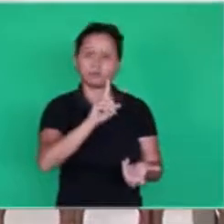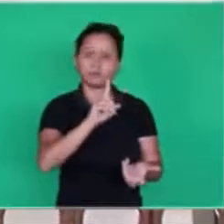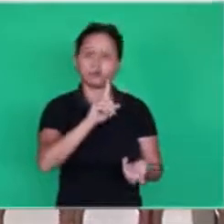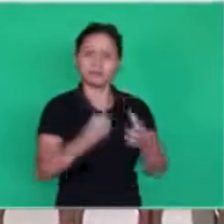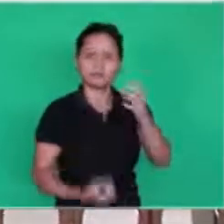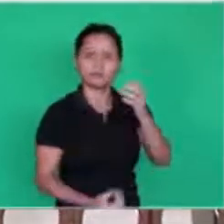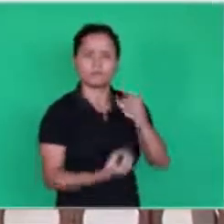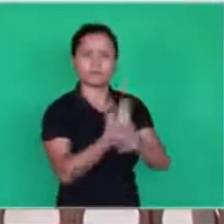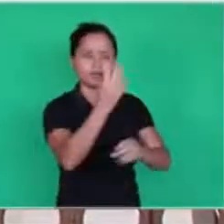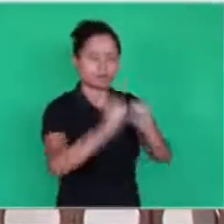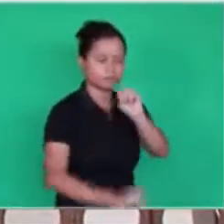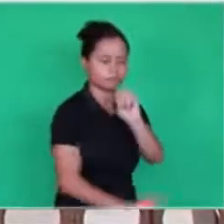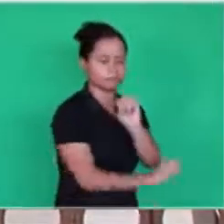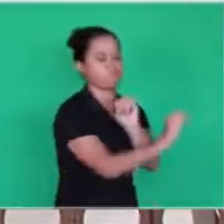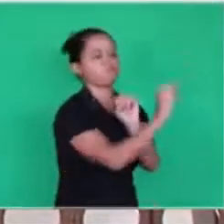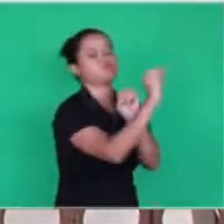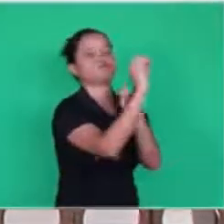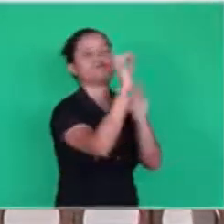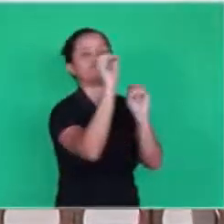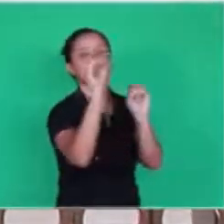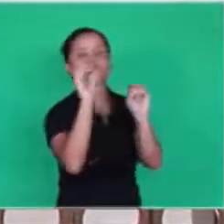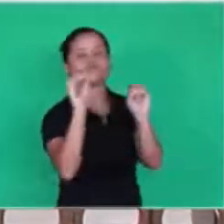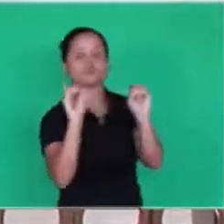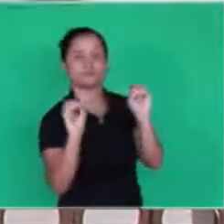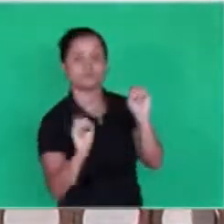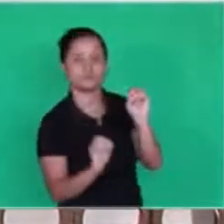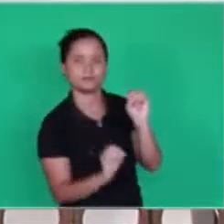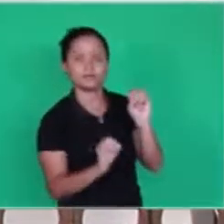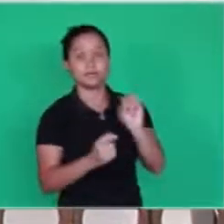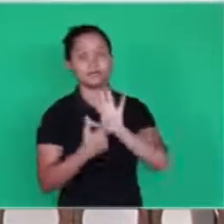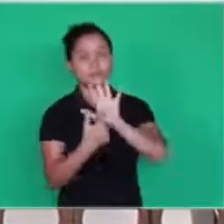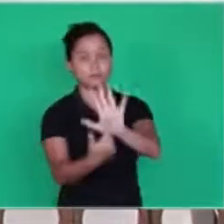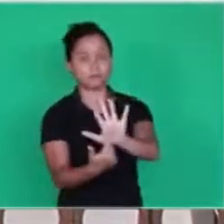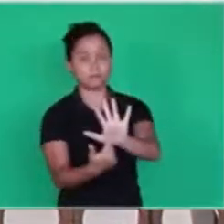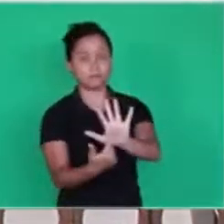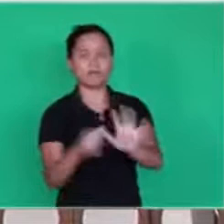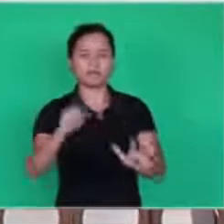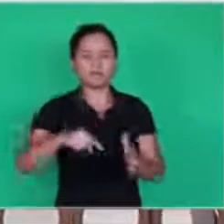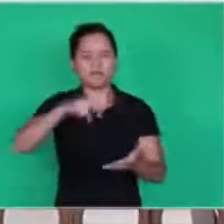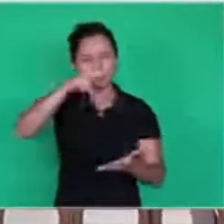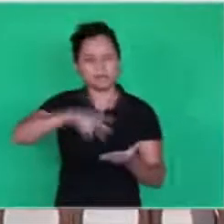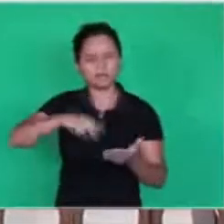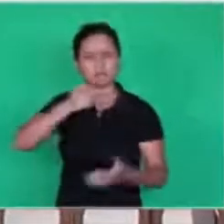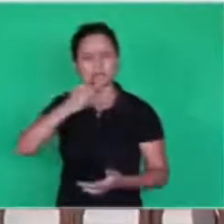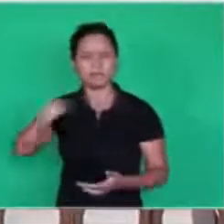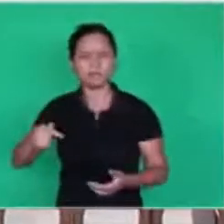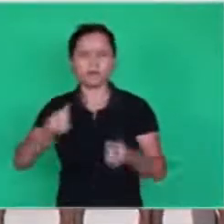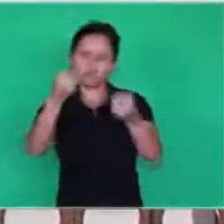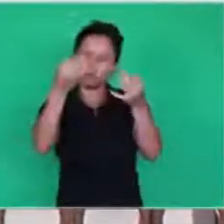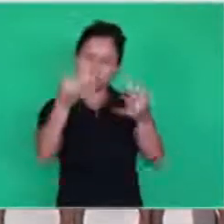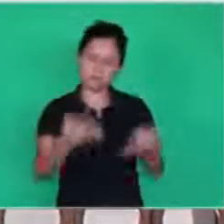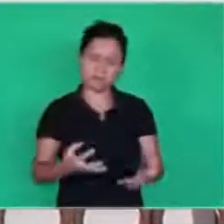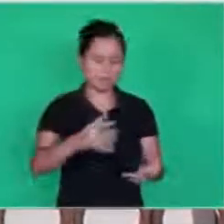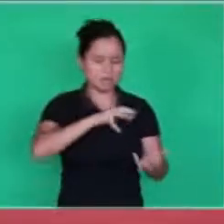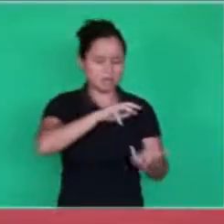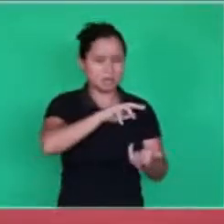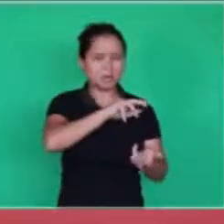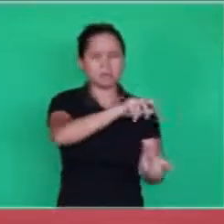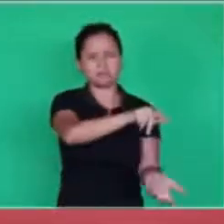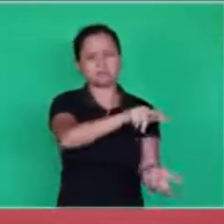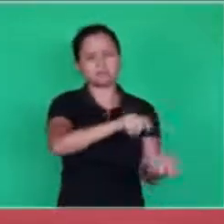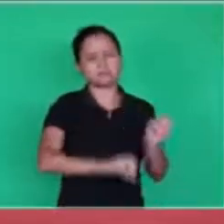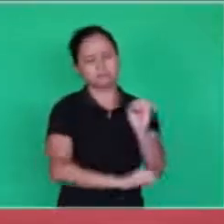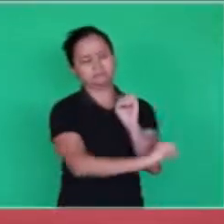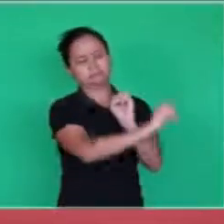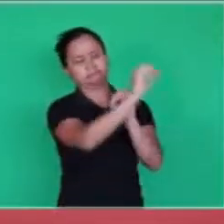aí a respeito das galáxias, de novos planetas e nebulosas.